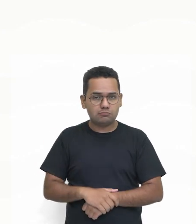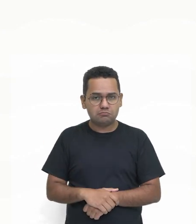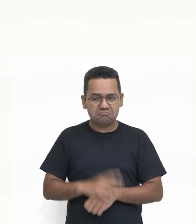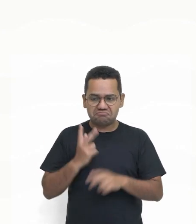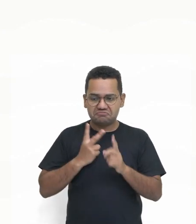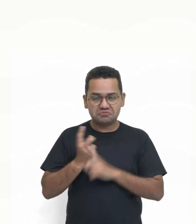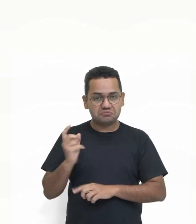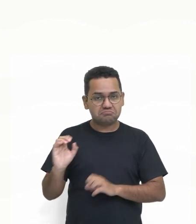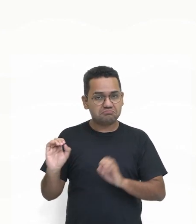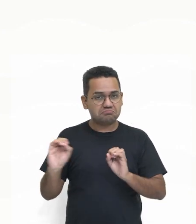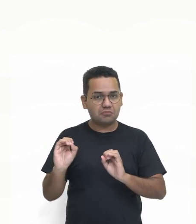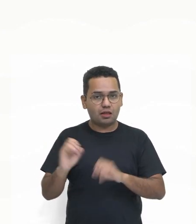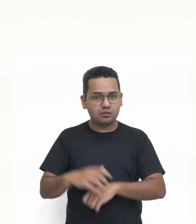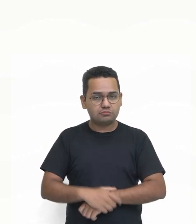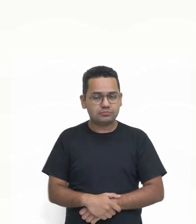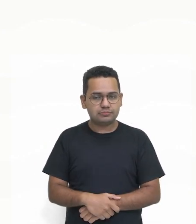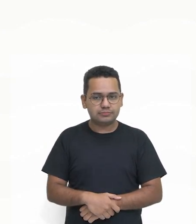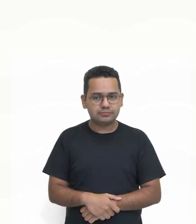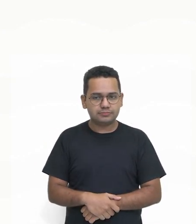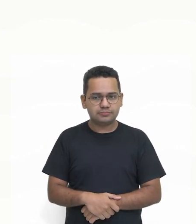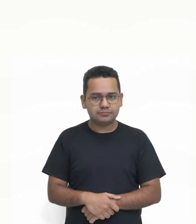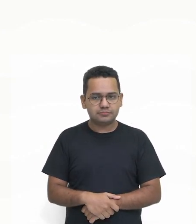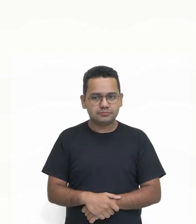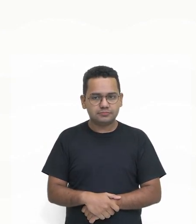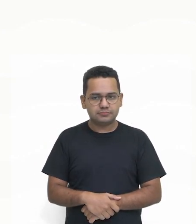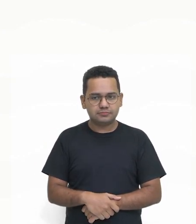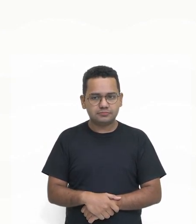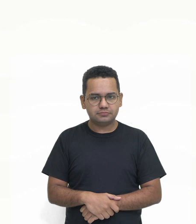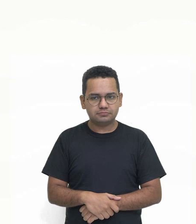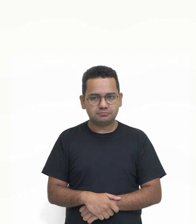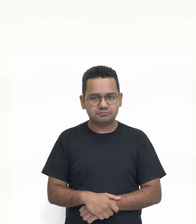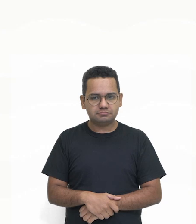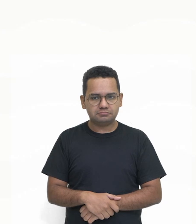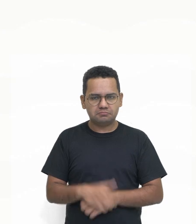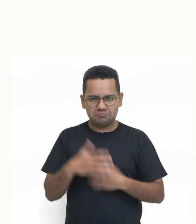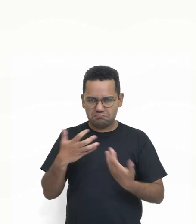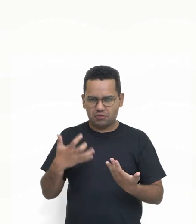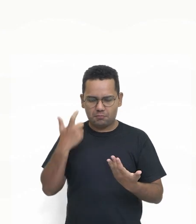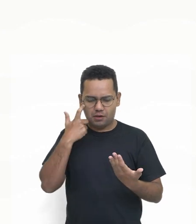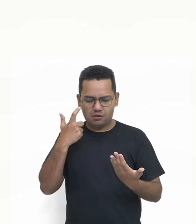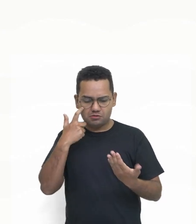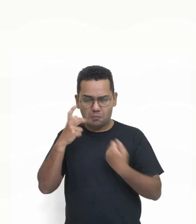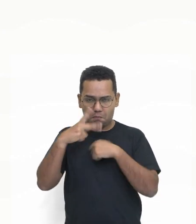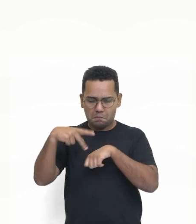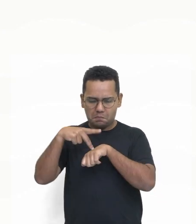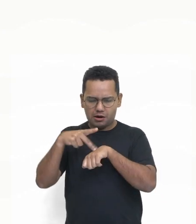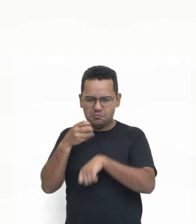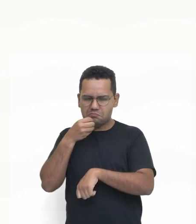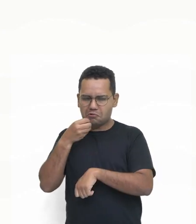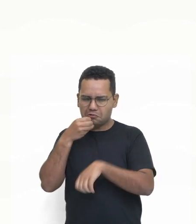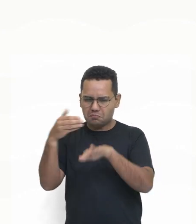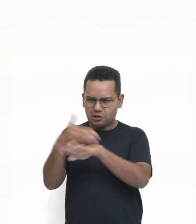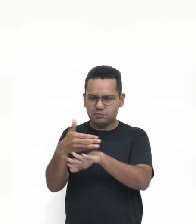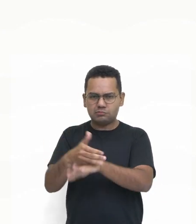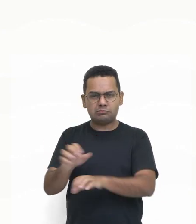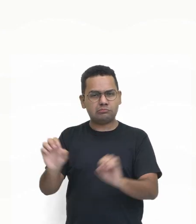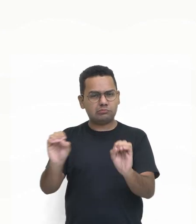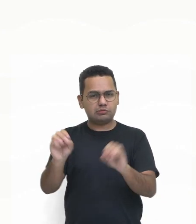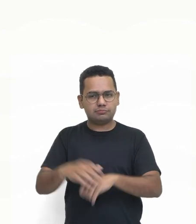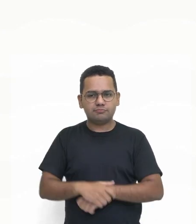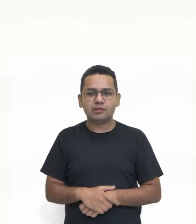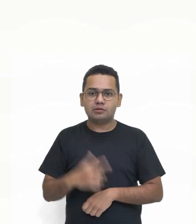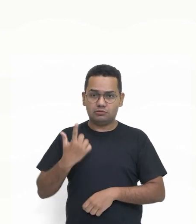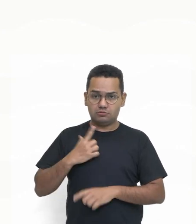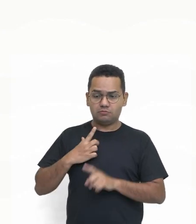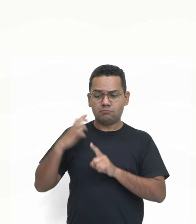tiveram sucesso, e esse momento não cabia mais para os Estados Unidos. Então, havia a pressão